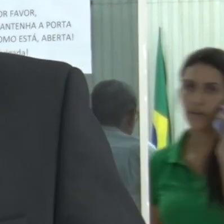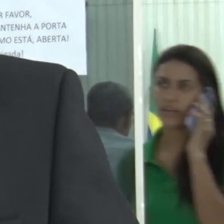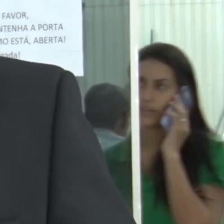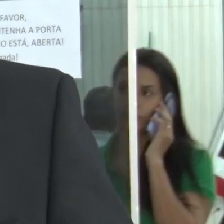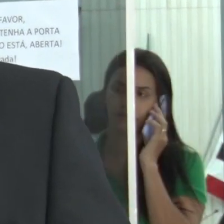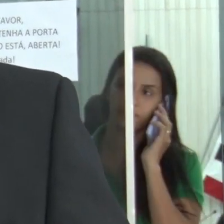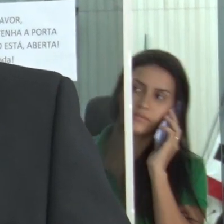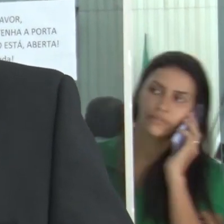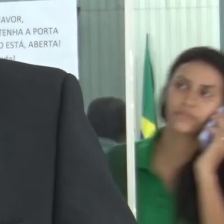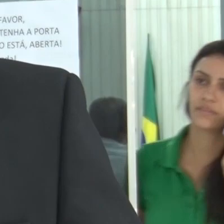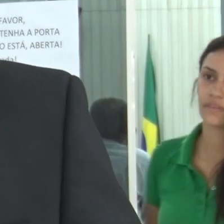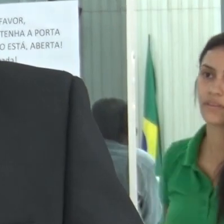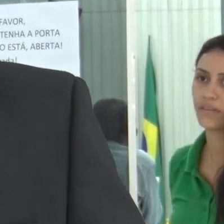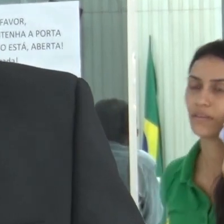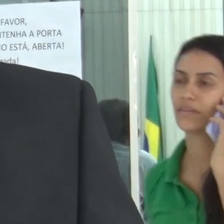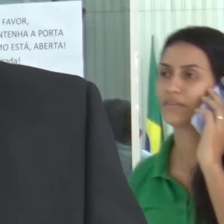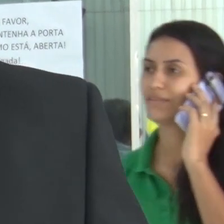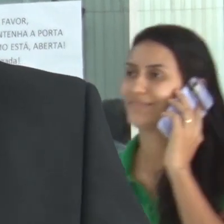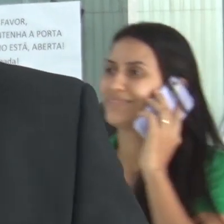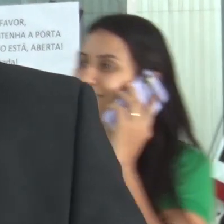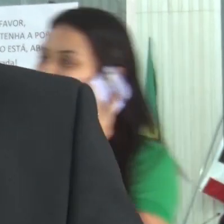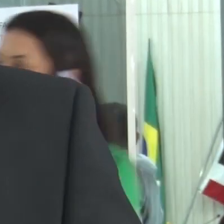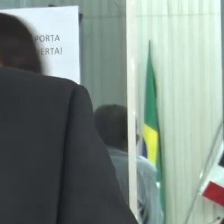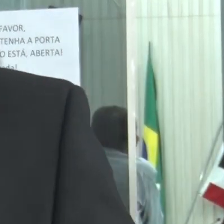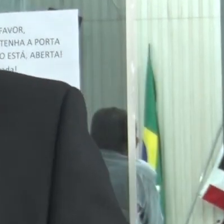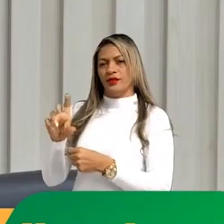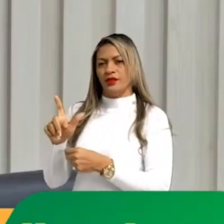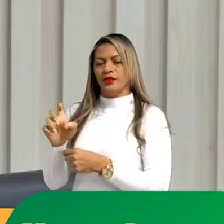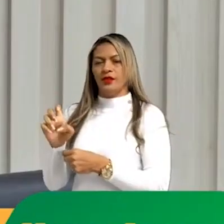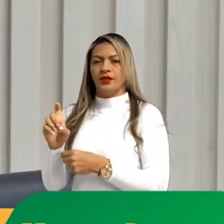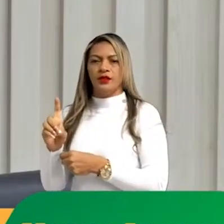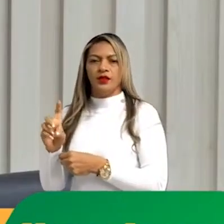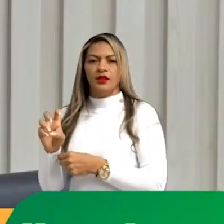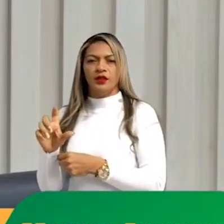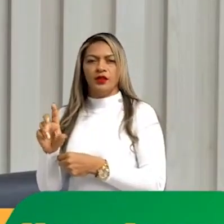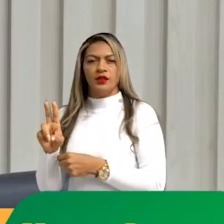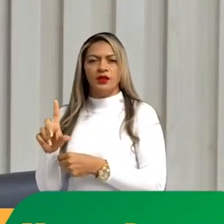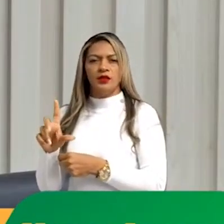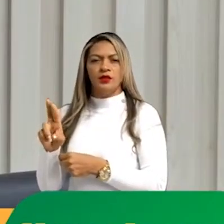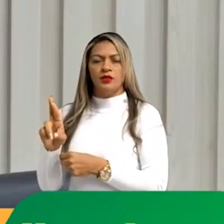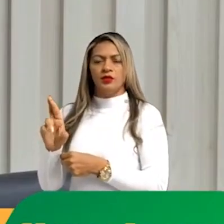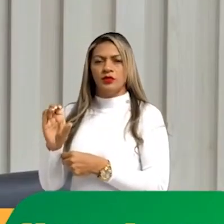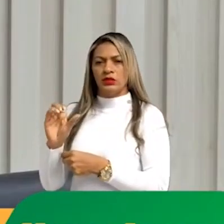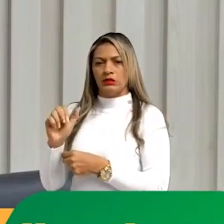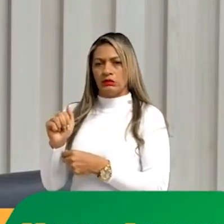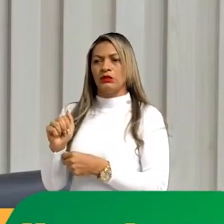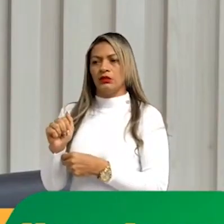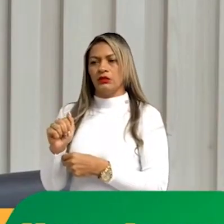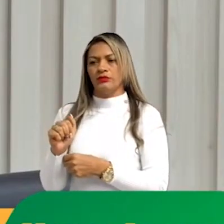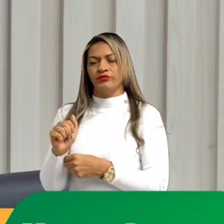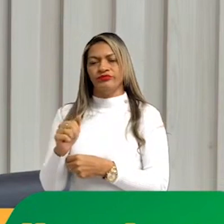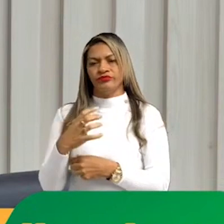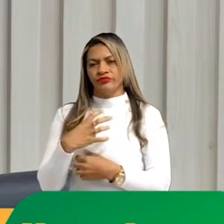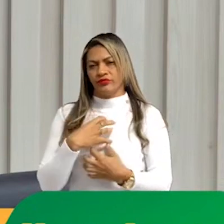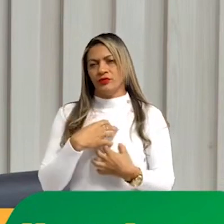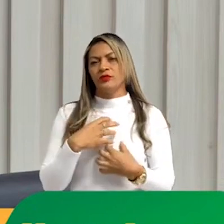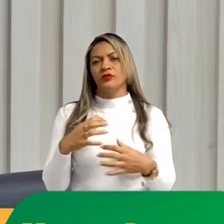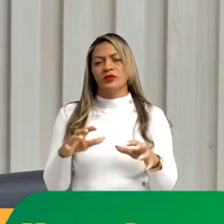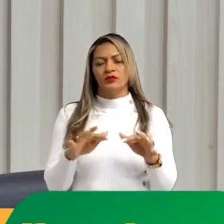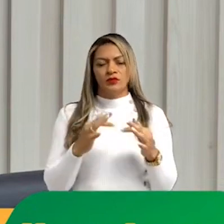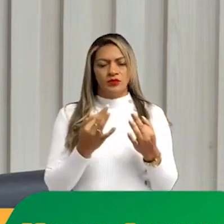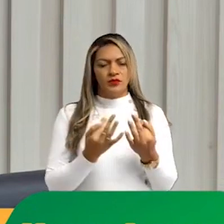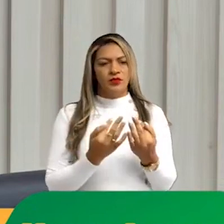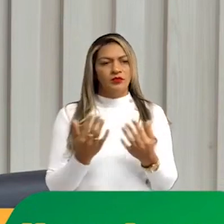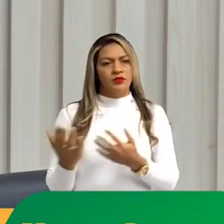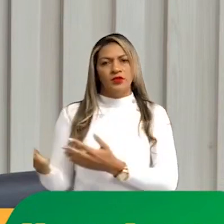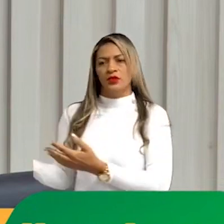para se fazer. E estamos aqui também defendendo um projeto de lei, Amigos da Escola, que